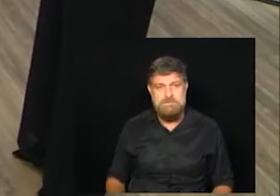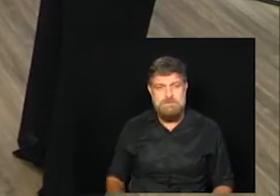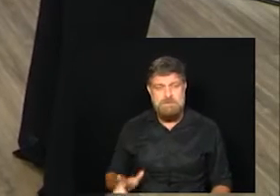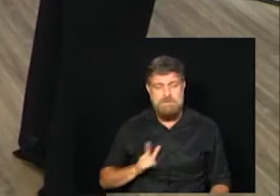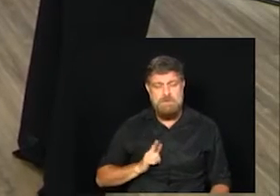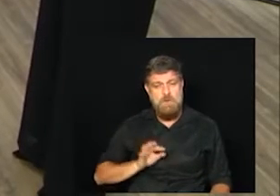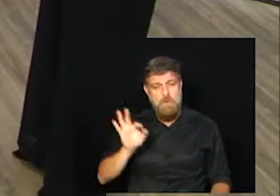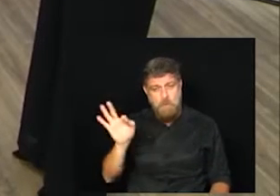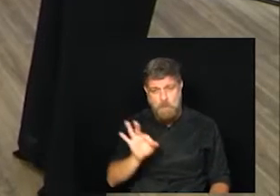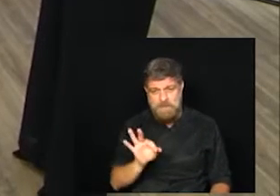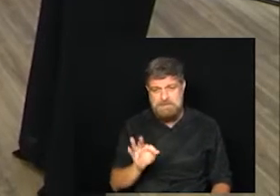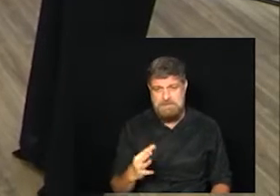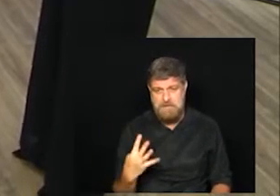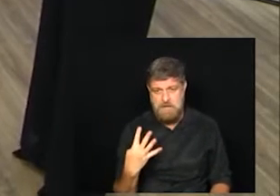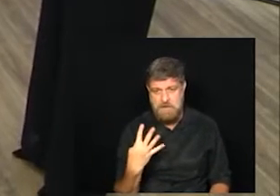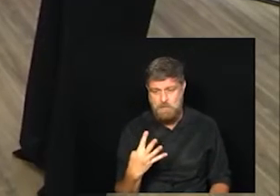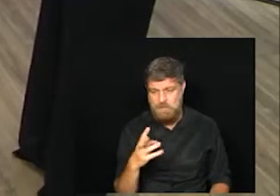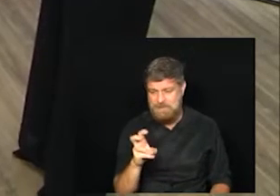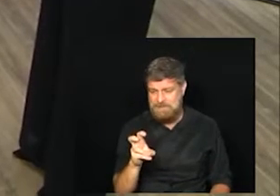o índice é de